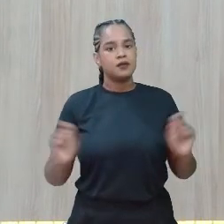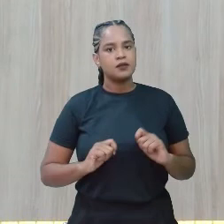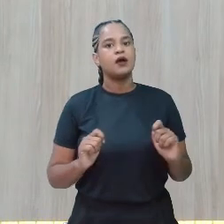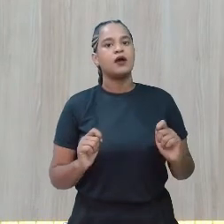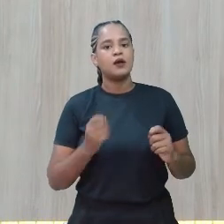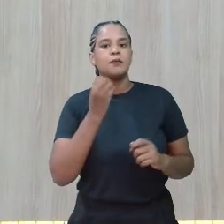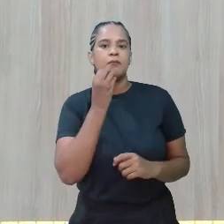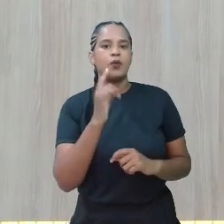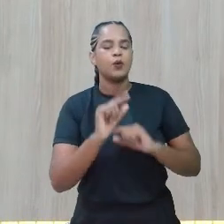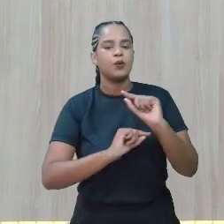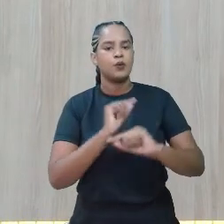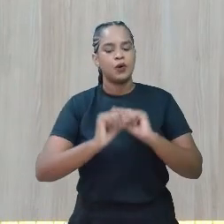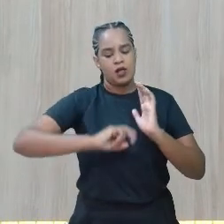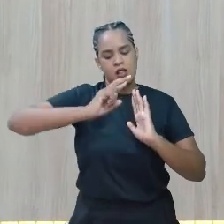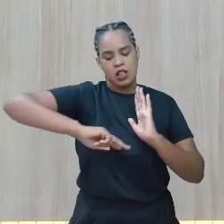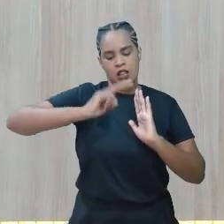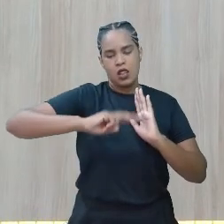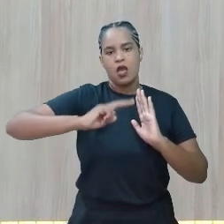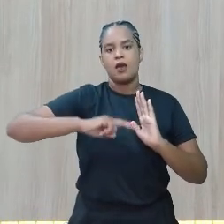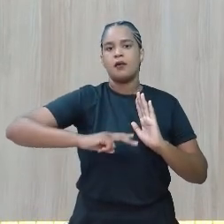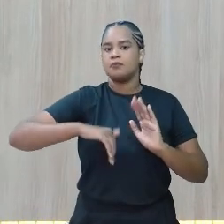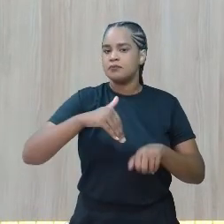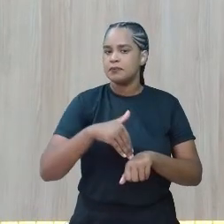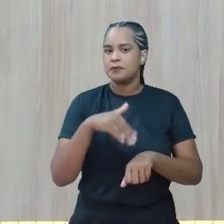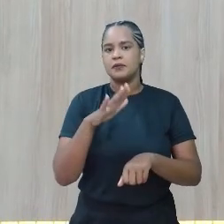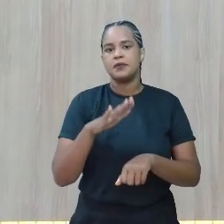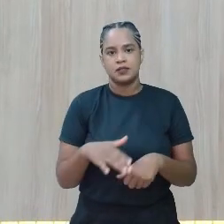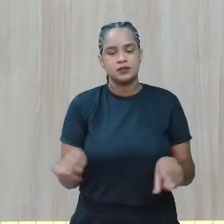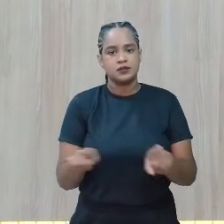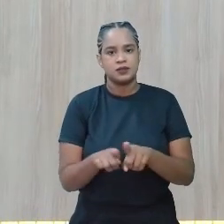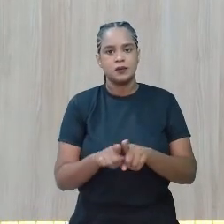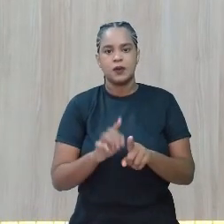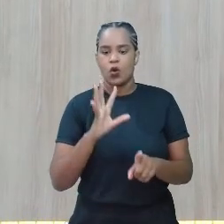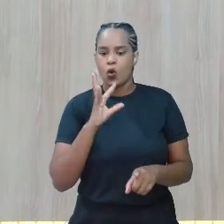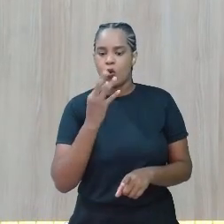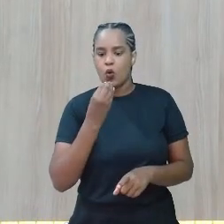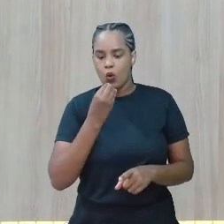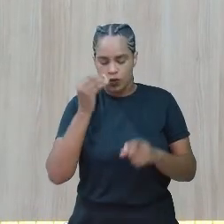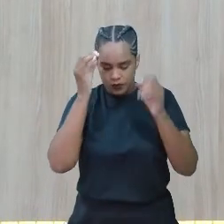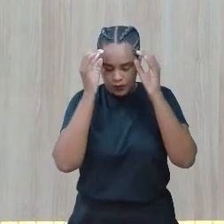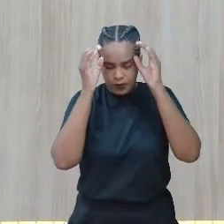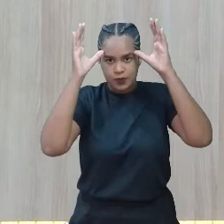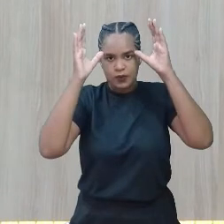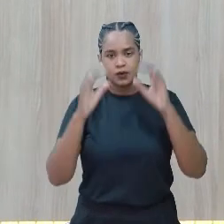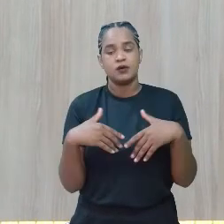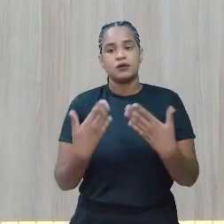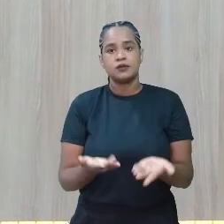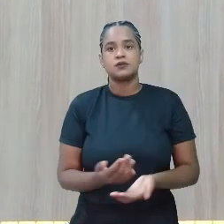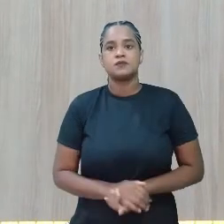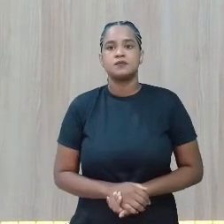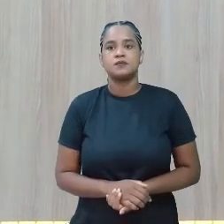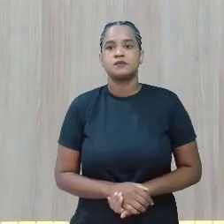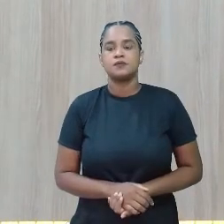não é, investir na leitura, numa boa leitura, num bom conhecimento. E deixo